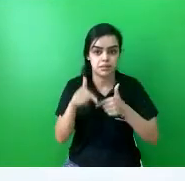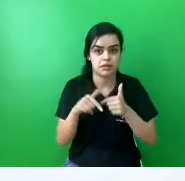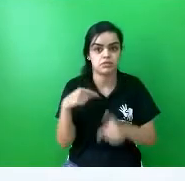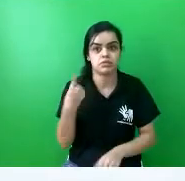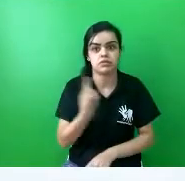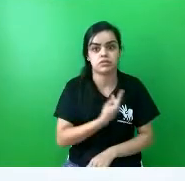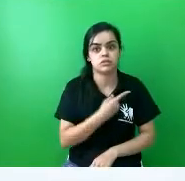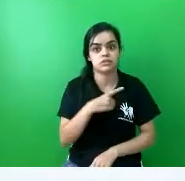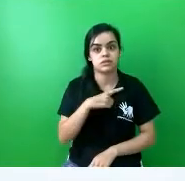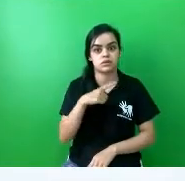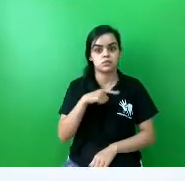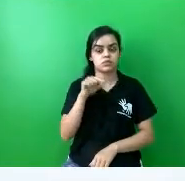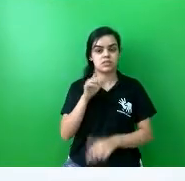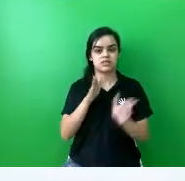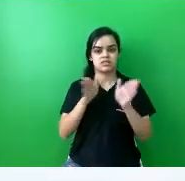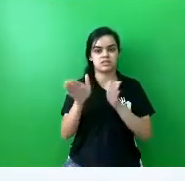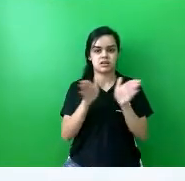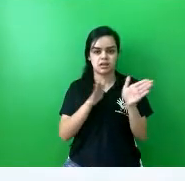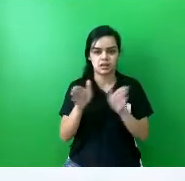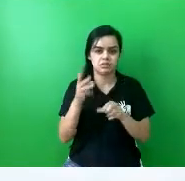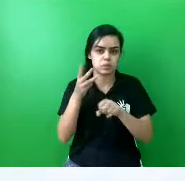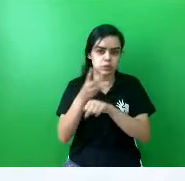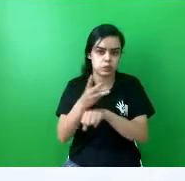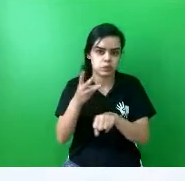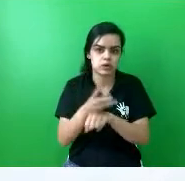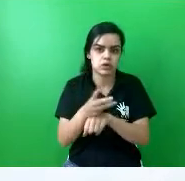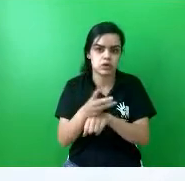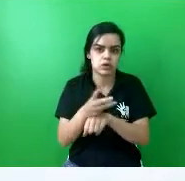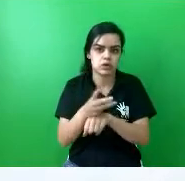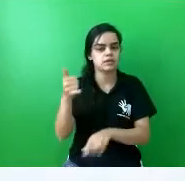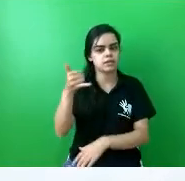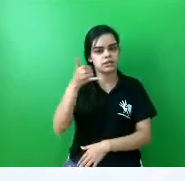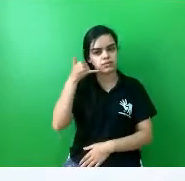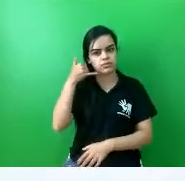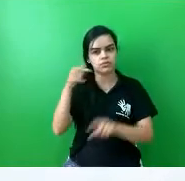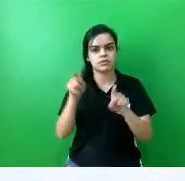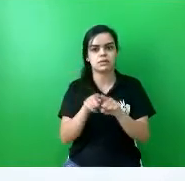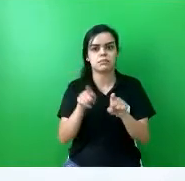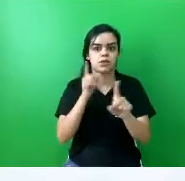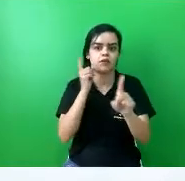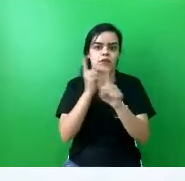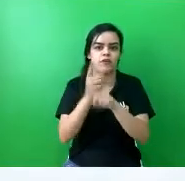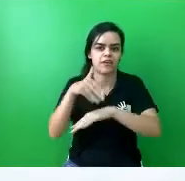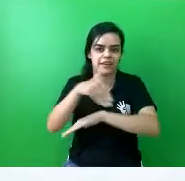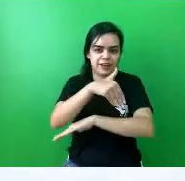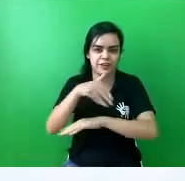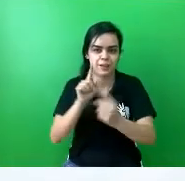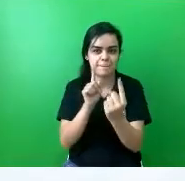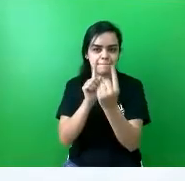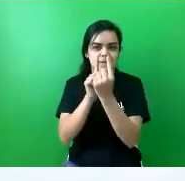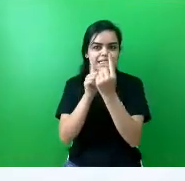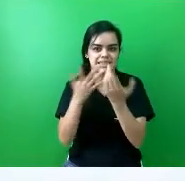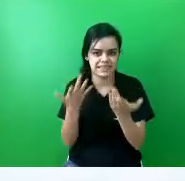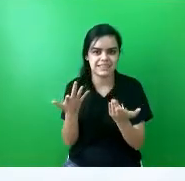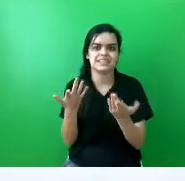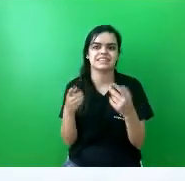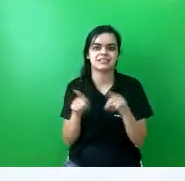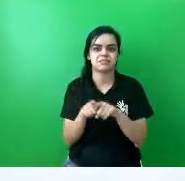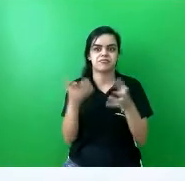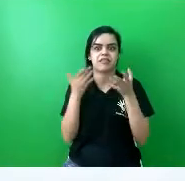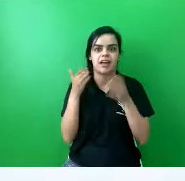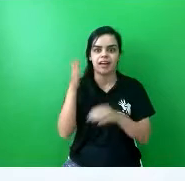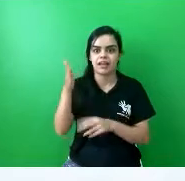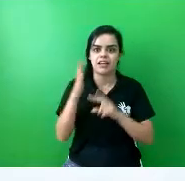tem um grande acesso através de WhatsApp, telefone, encontra na rua, né? O trabalhador quer vir